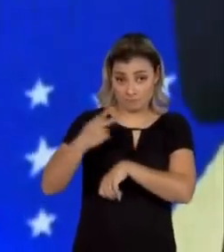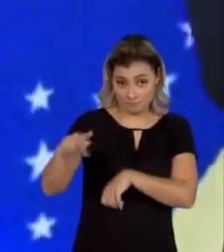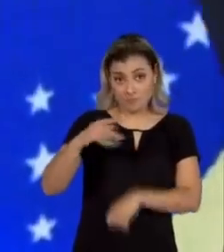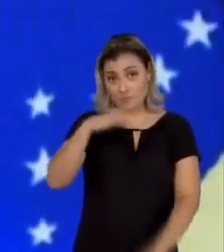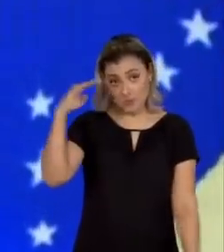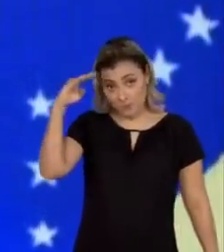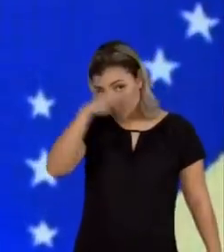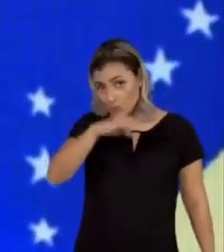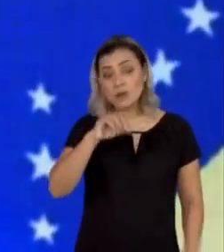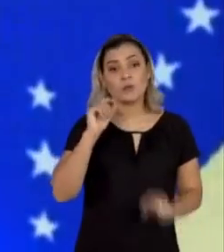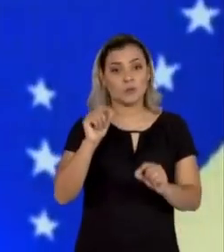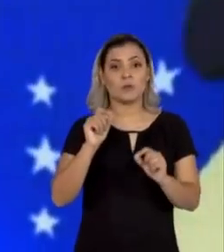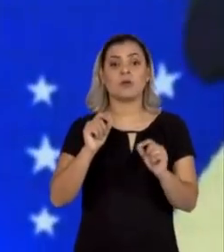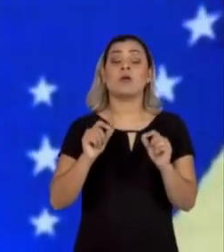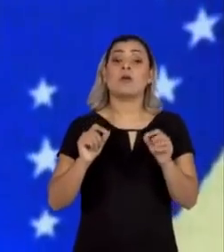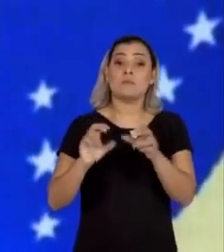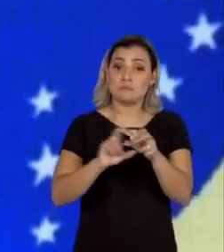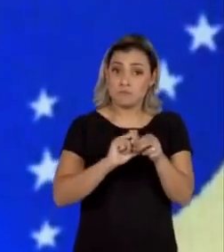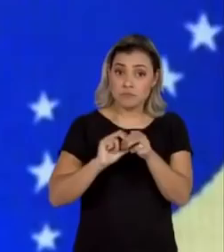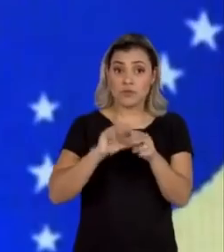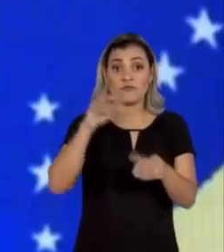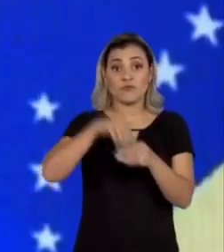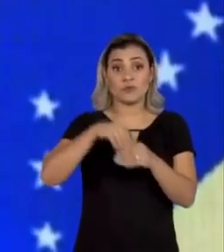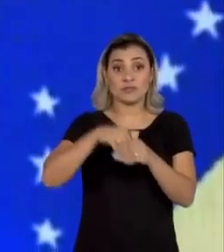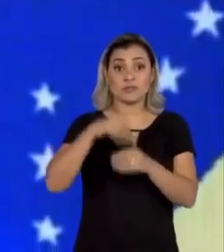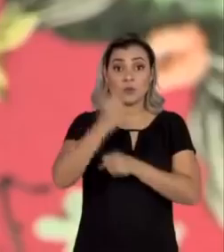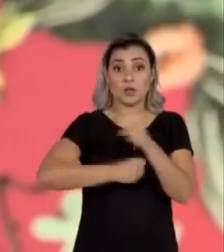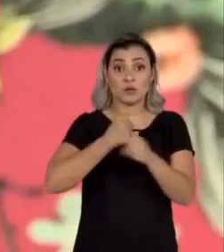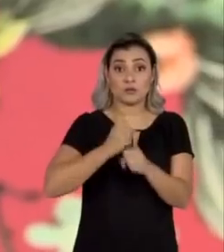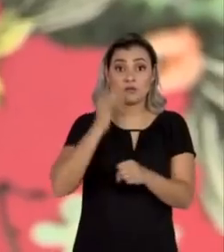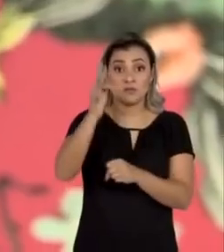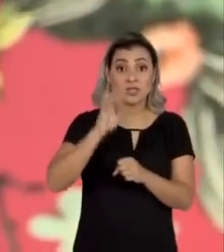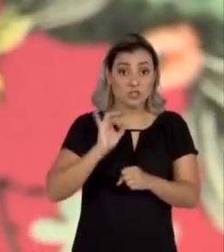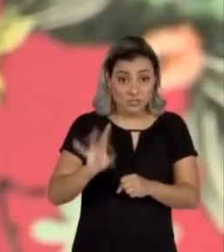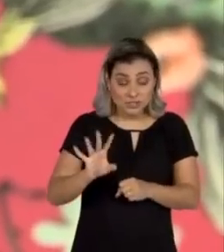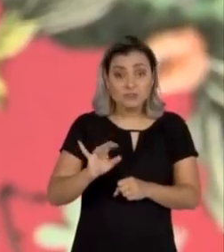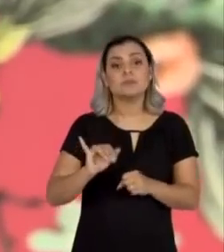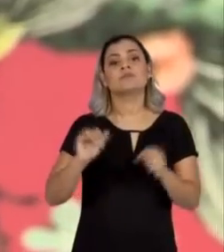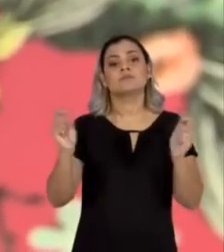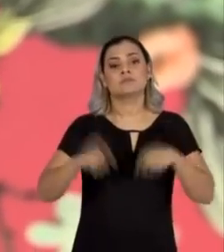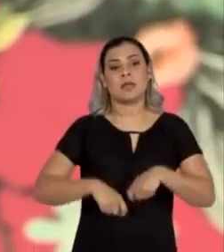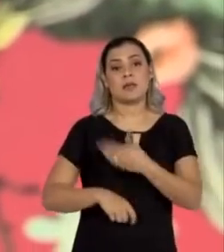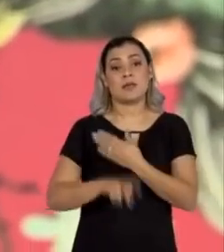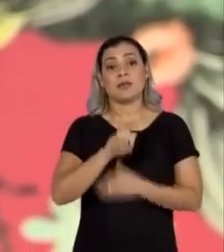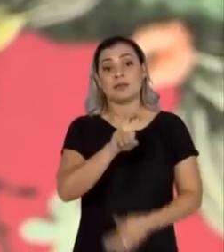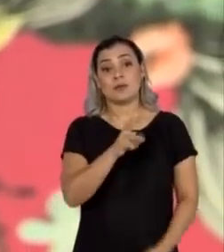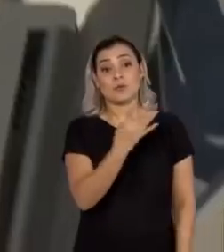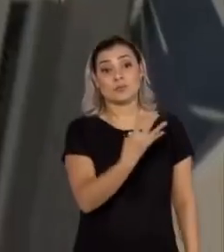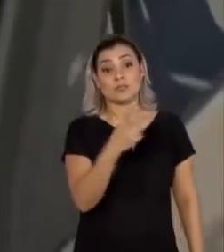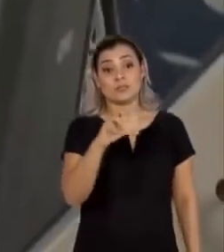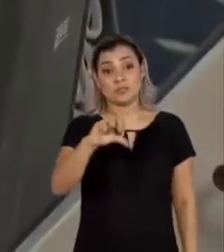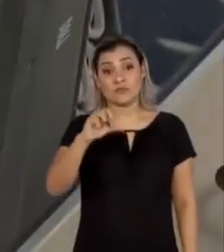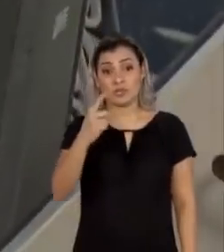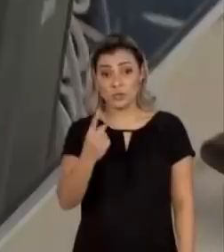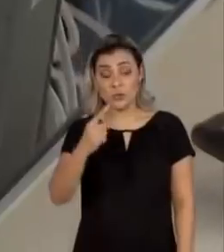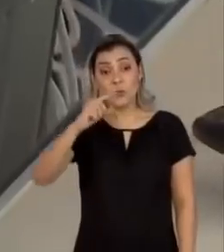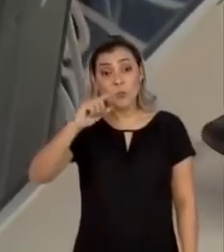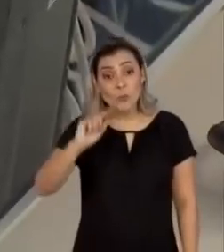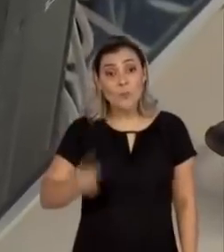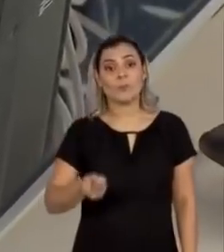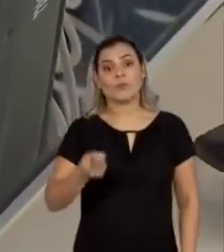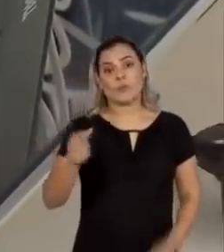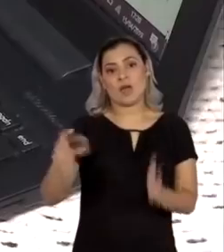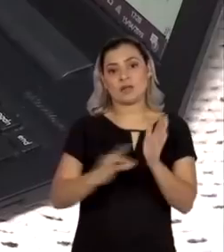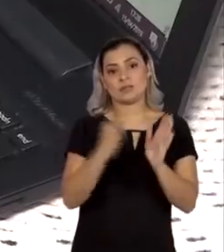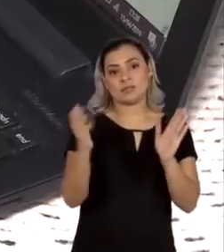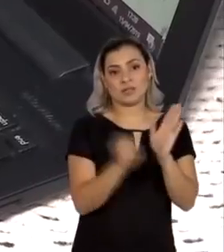há chances da sigla participar das eleições municipais no ano que vem se as quase 500 mil assinaturas necessárias para a